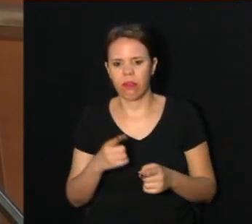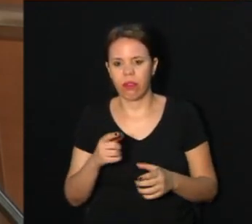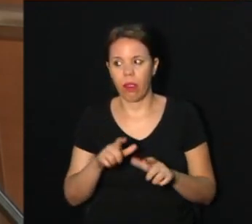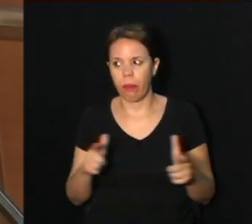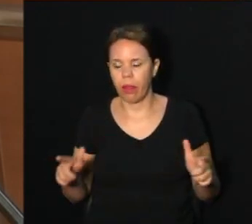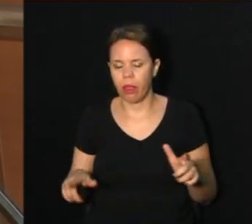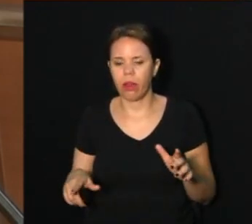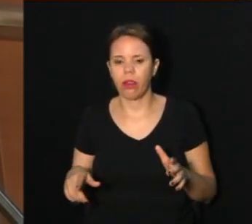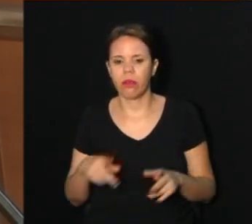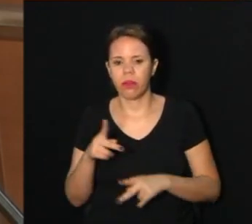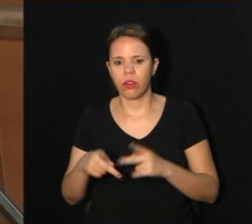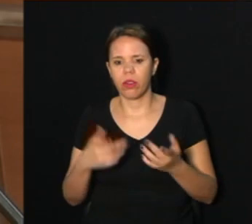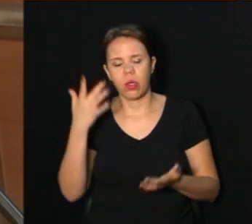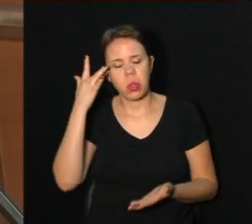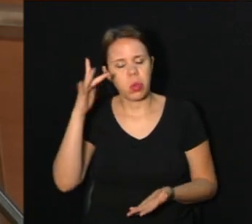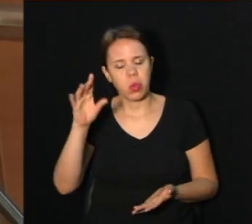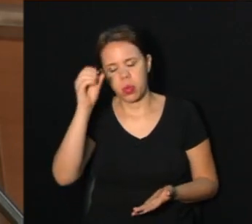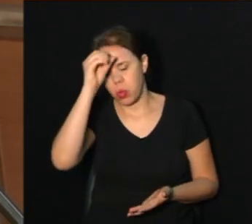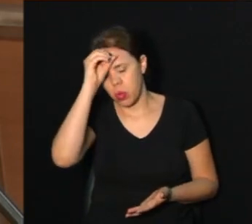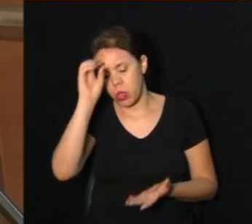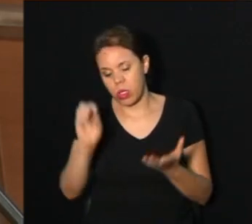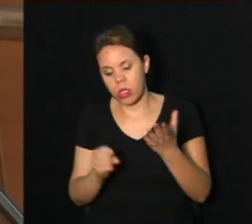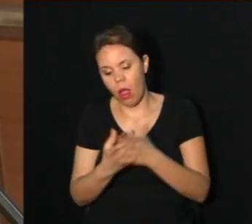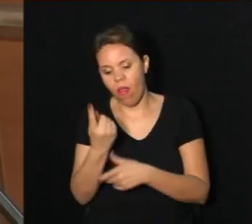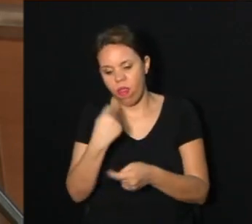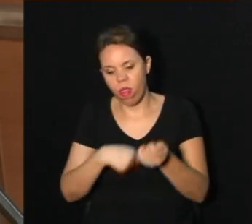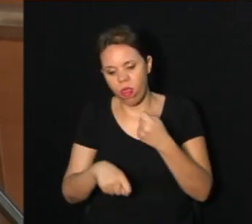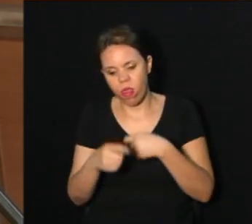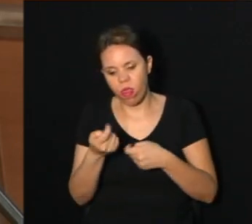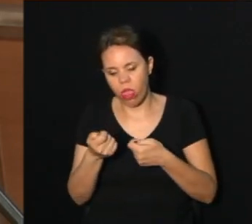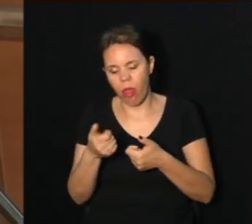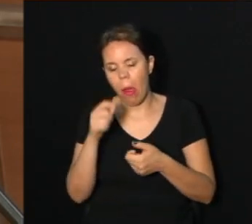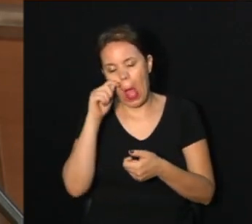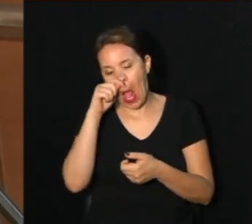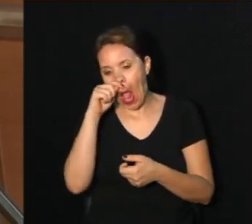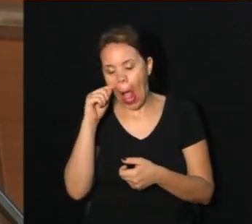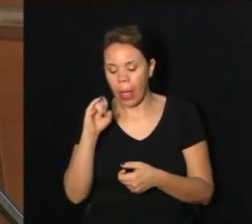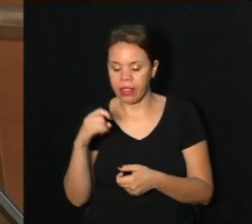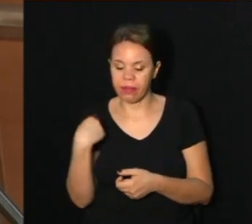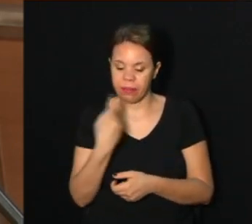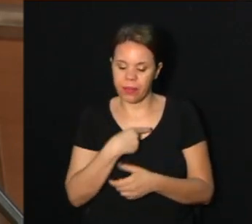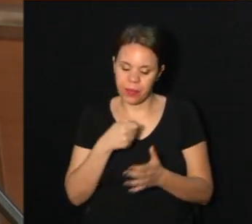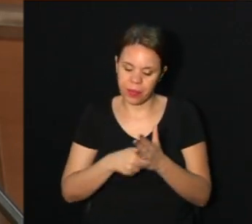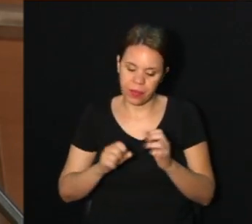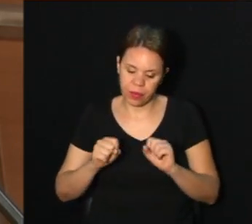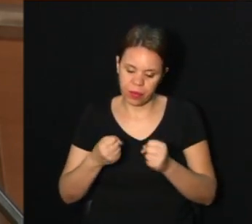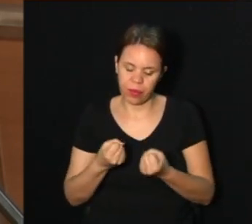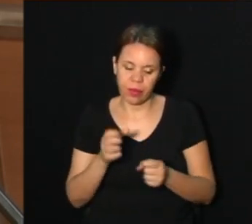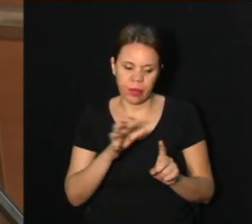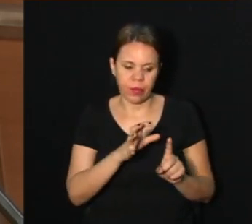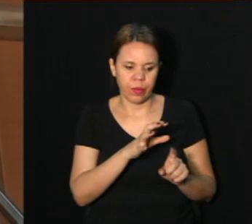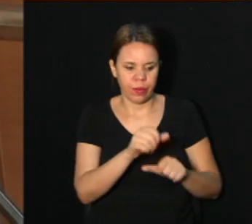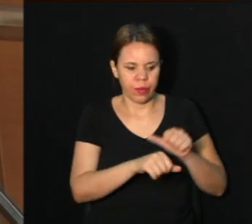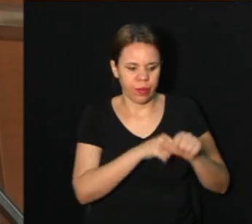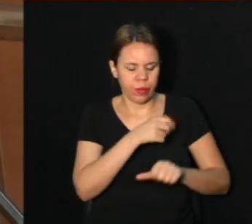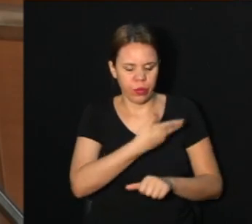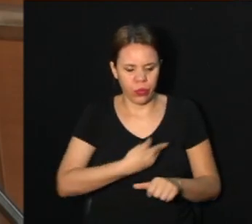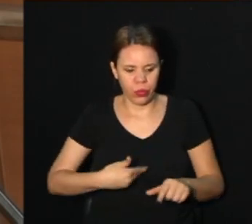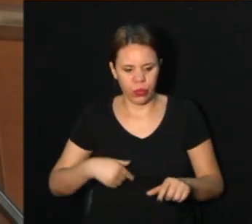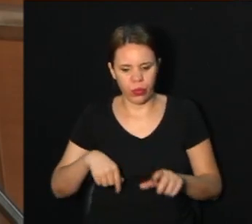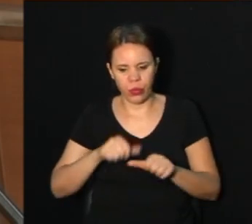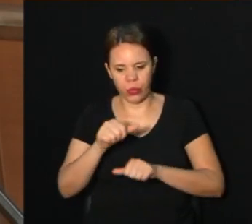população, que são desprovidas totalmente de condições econômicas favoráveis, se nós não fizermos essa pressão popular para modificarmos essas leis,